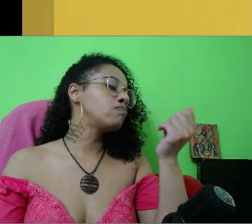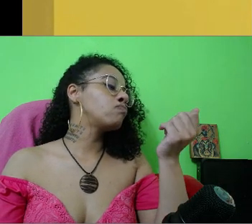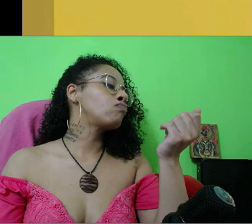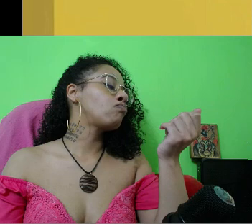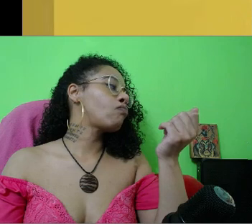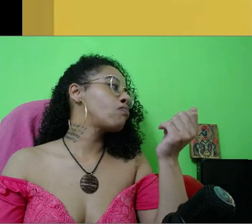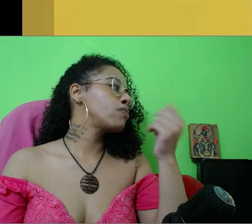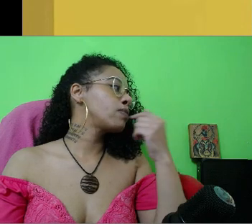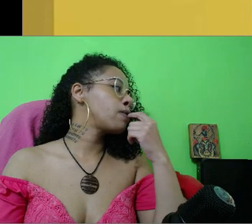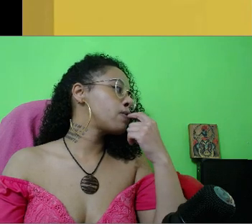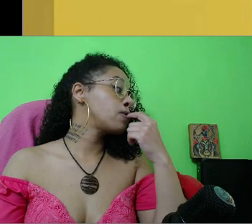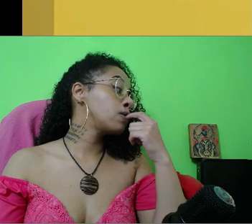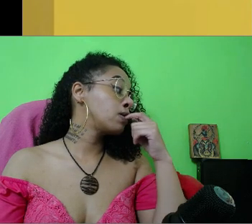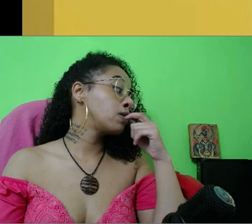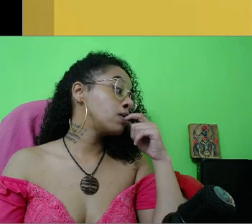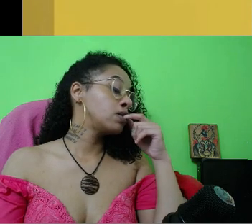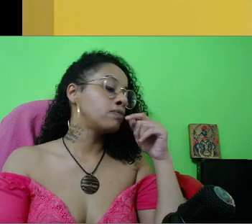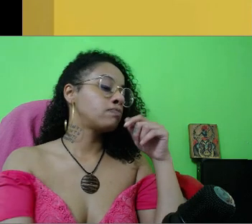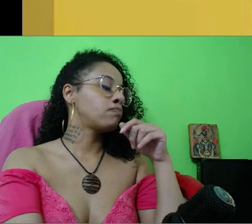é porque